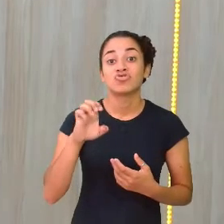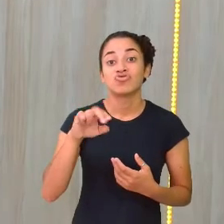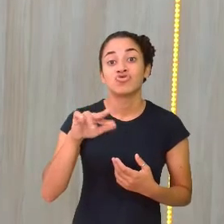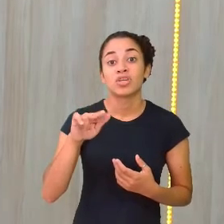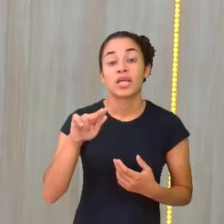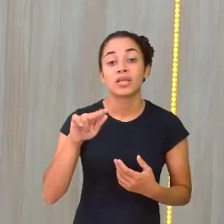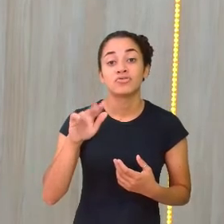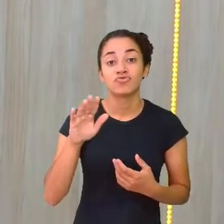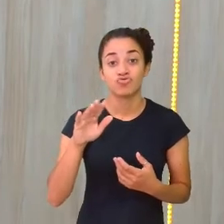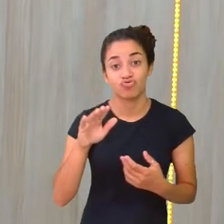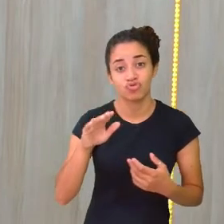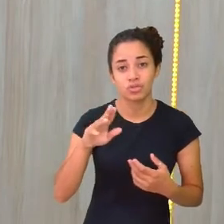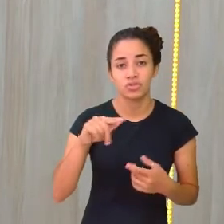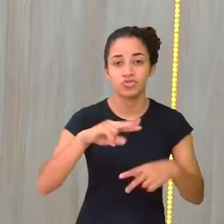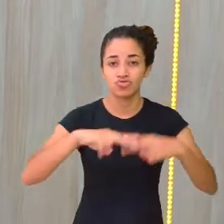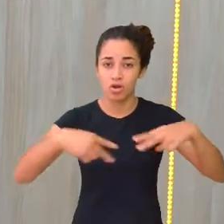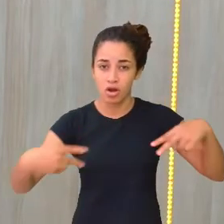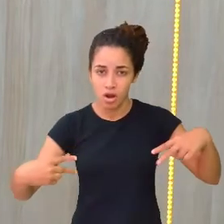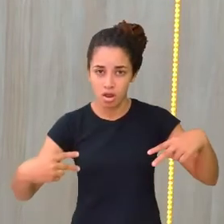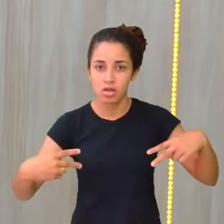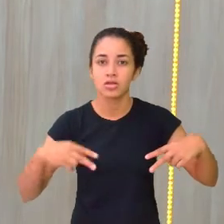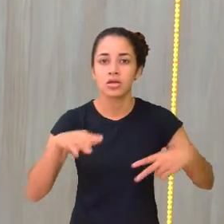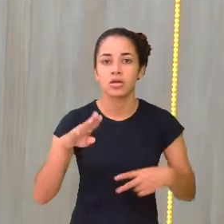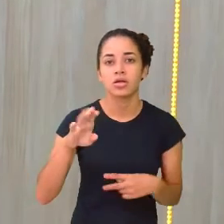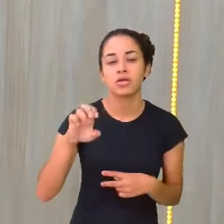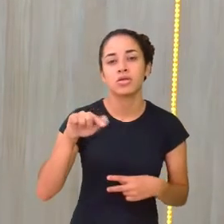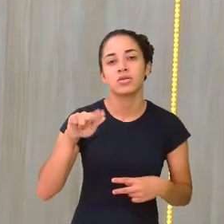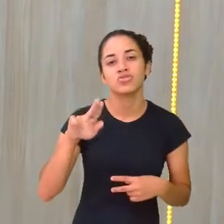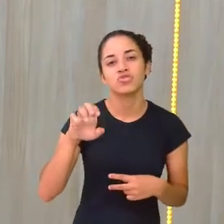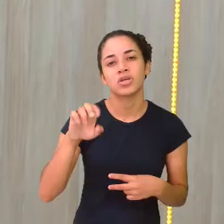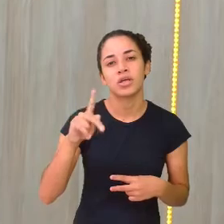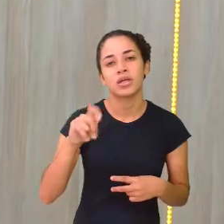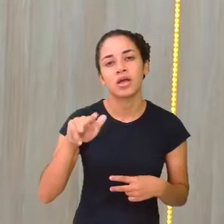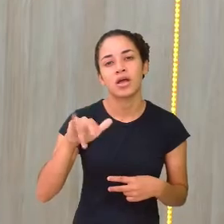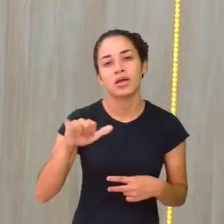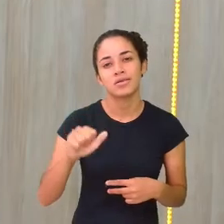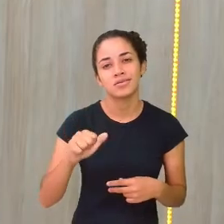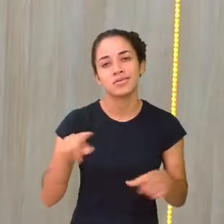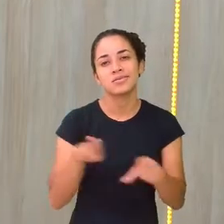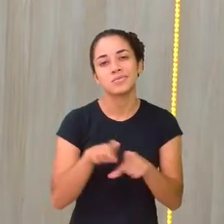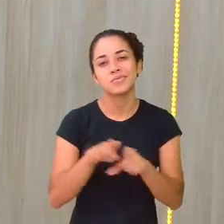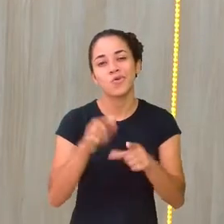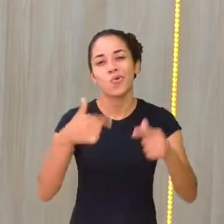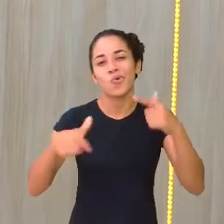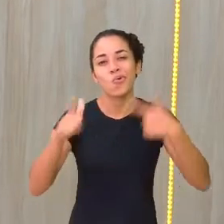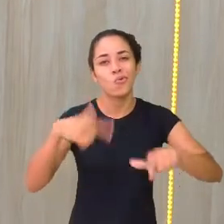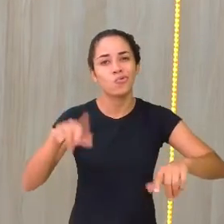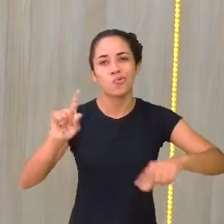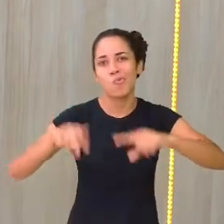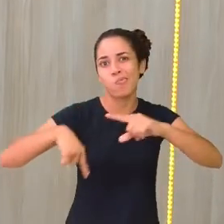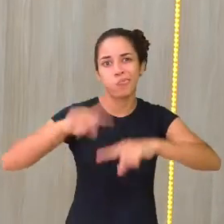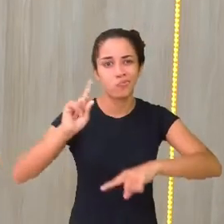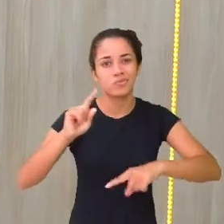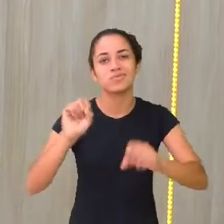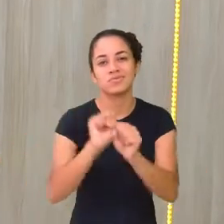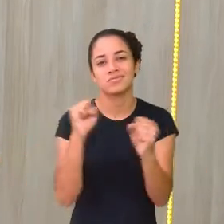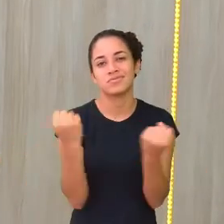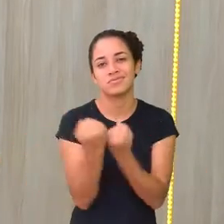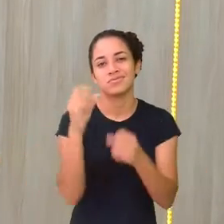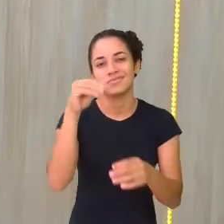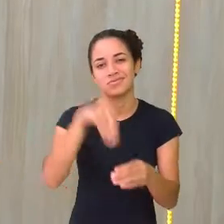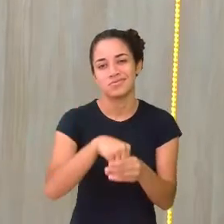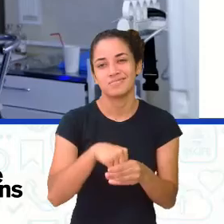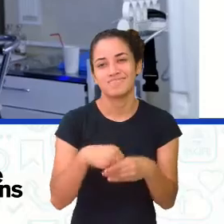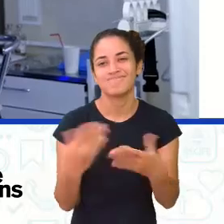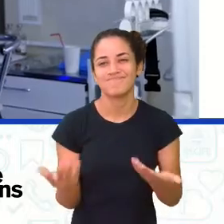genética, entre outros, e muitos outros avanços que a sociedade passa. Olha aqui, professora, menino